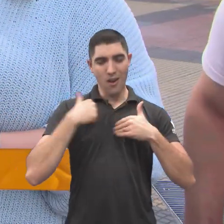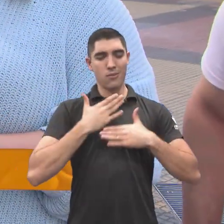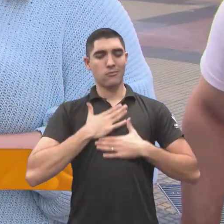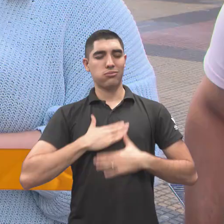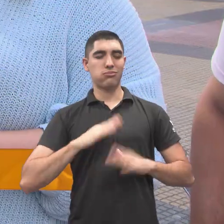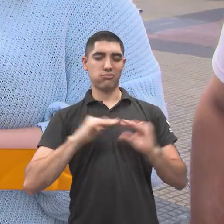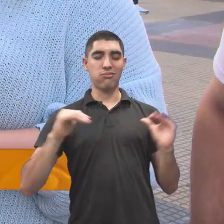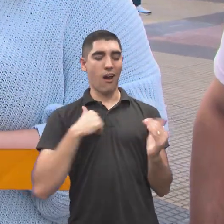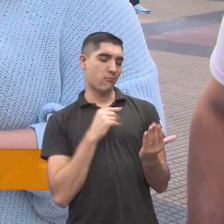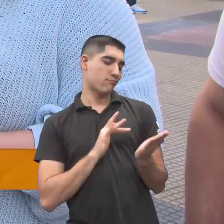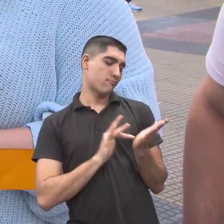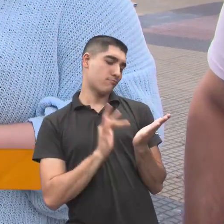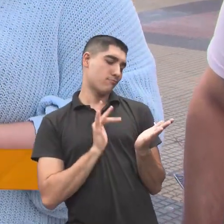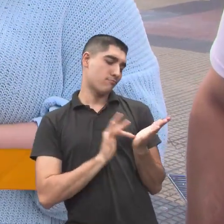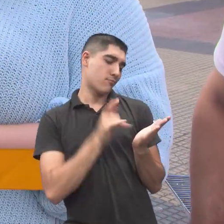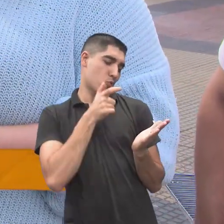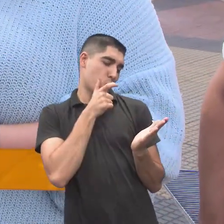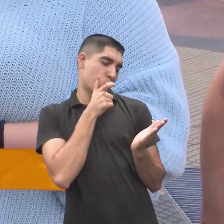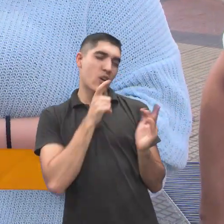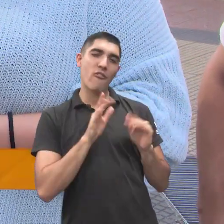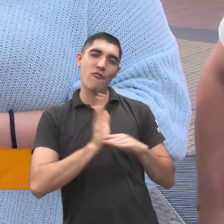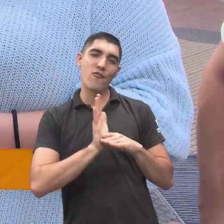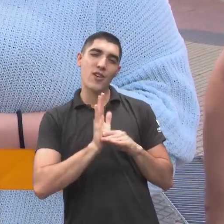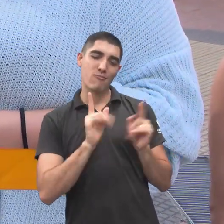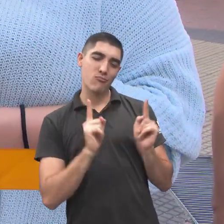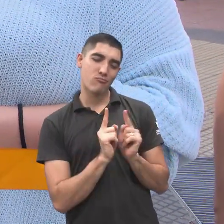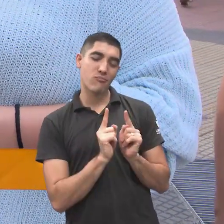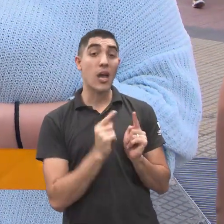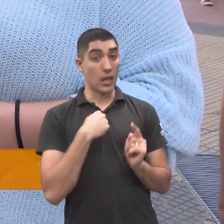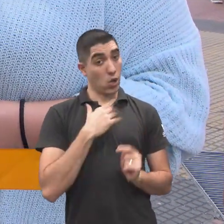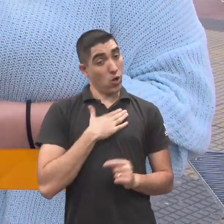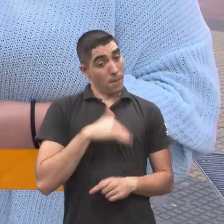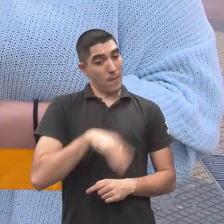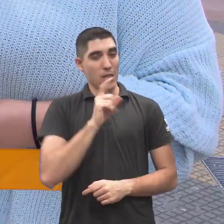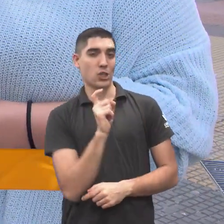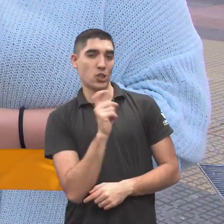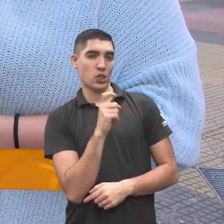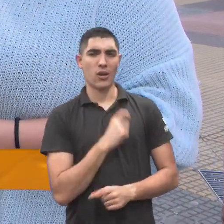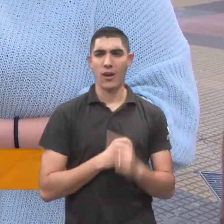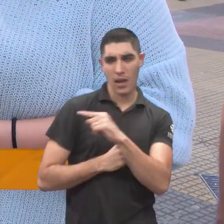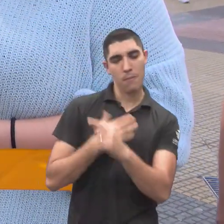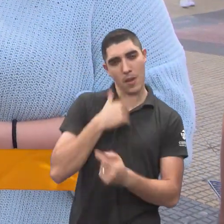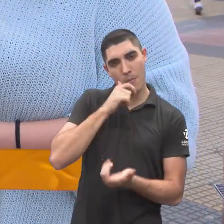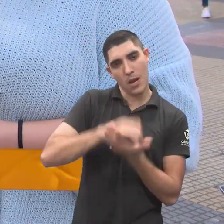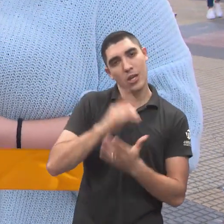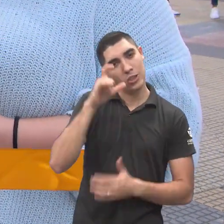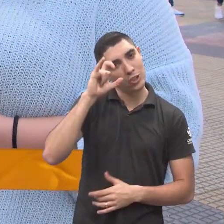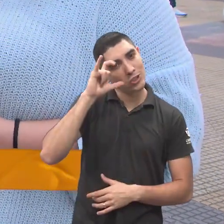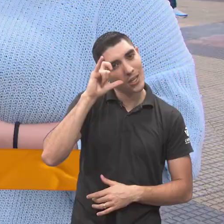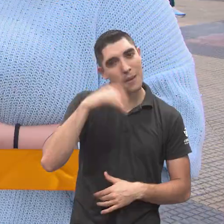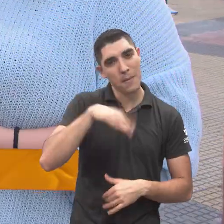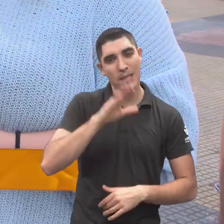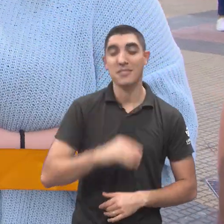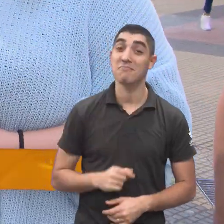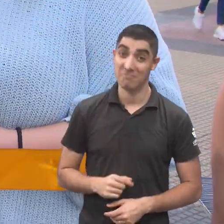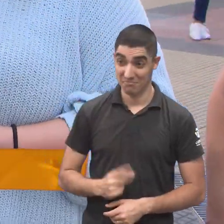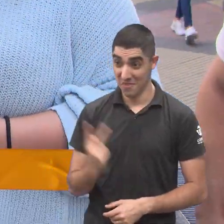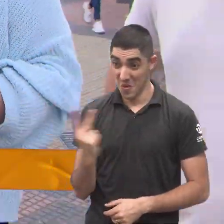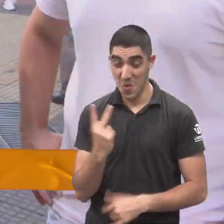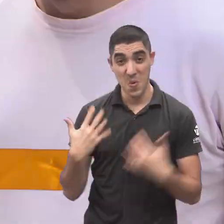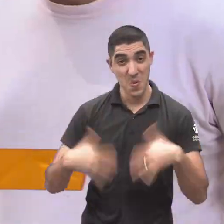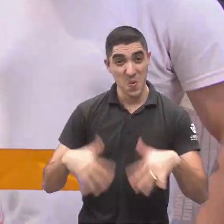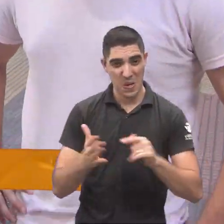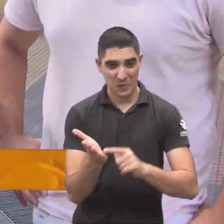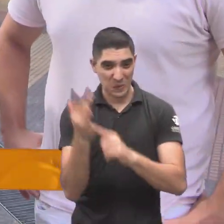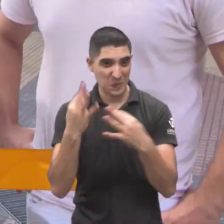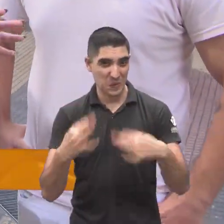nossos momentos de descanso e relaxo, a gente tá sempre lá, assistindo alguma coisa. Eu assisto mais TikTok, acho que a Cassiana assiste mais o Reels no